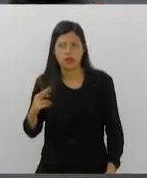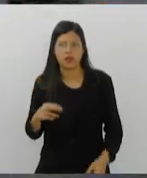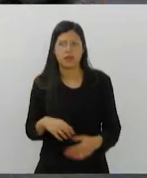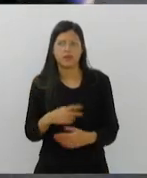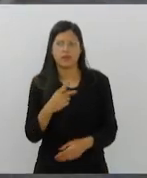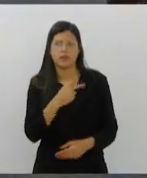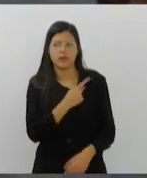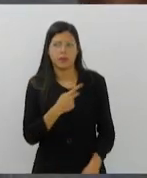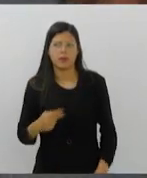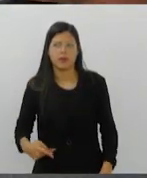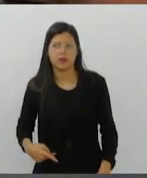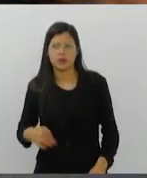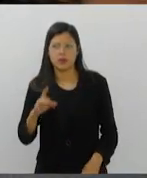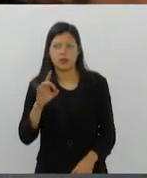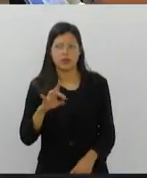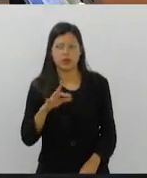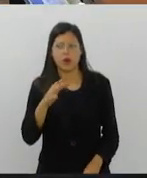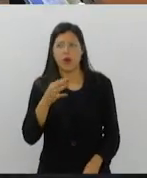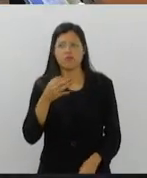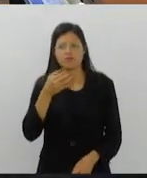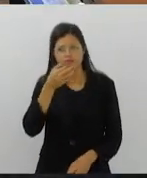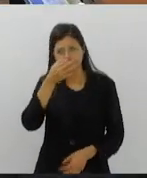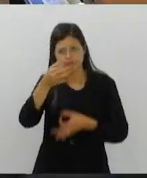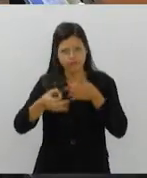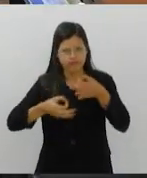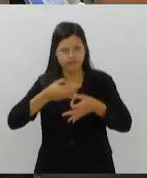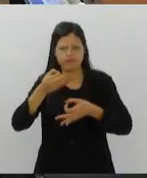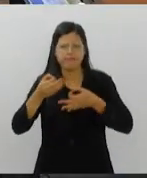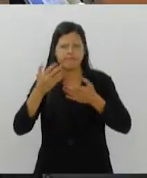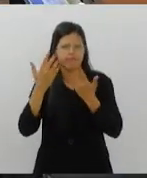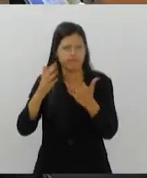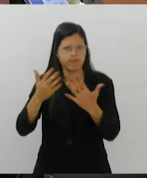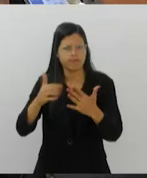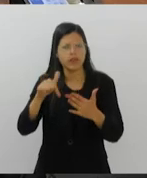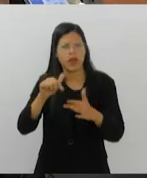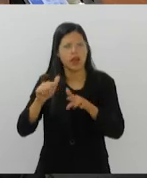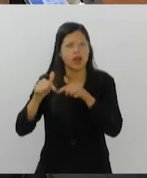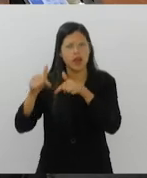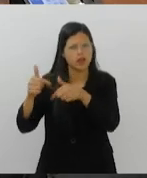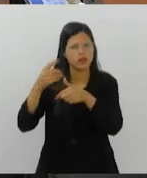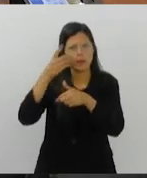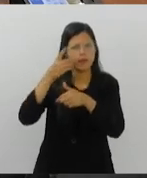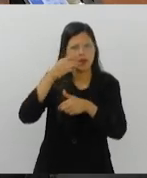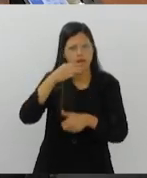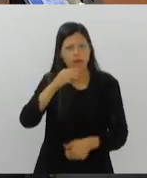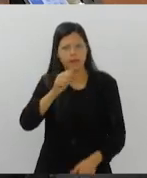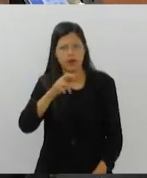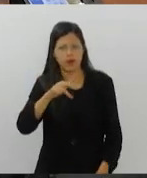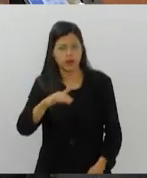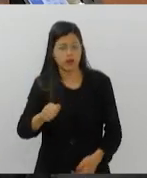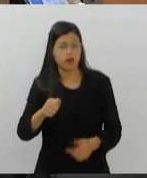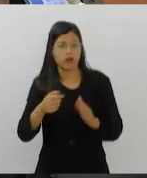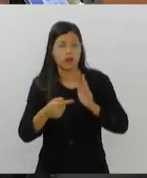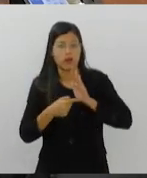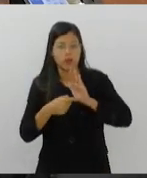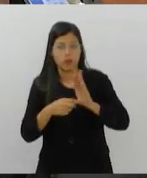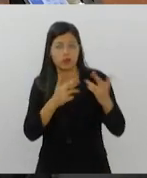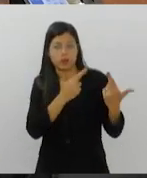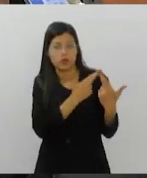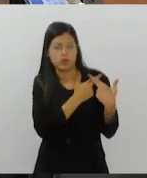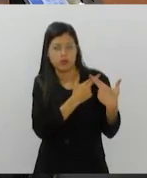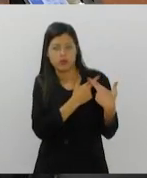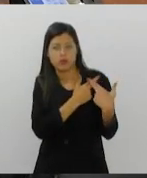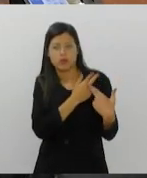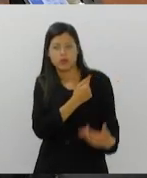só para elogiar a iniciativa da deputada Marina, do MST, que traz aí a responsabilização do governo do